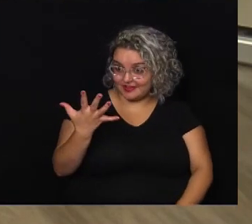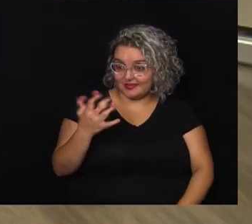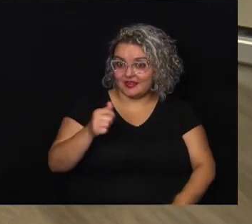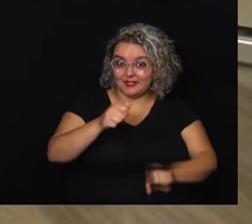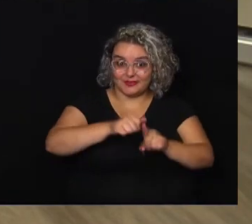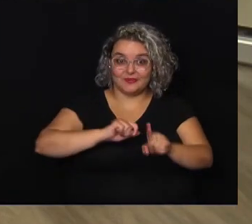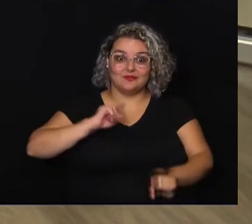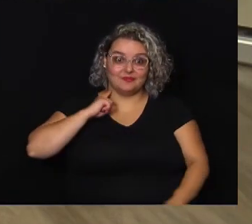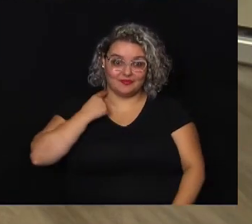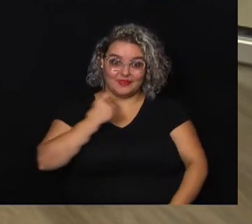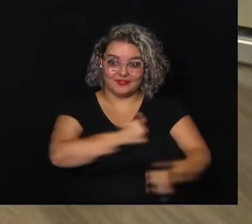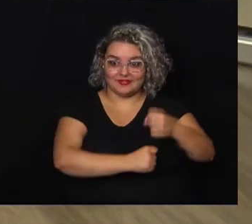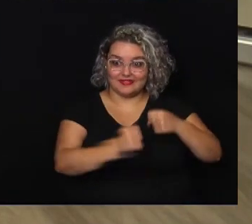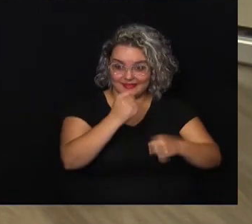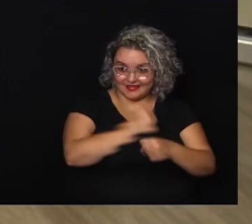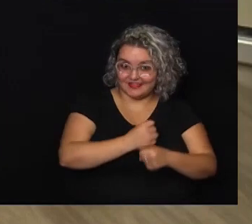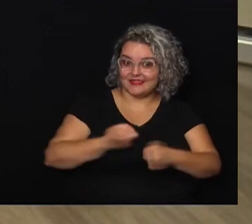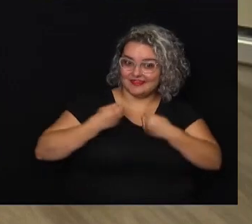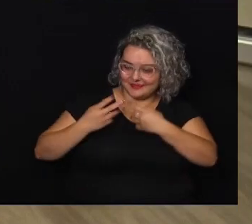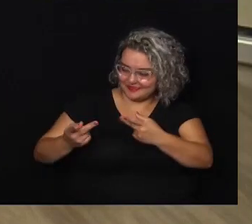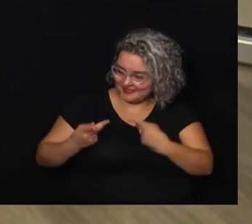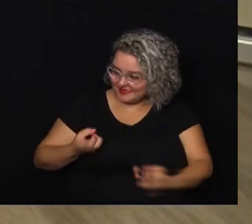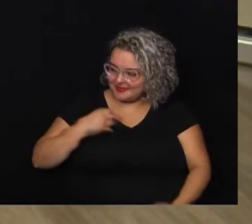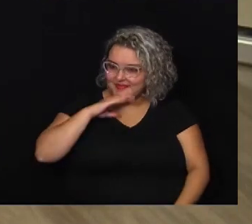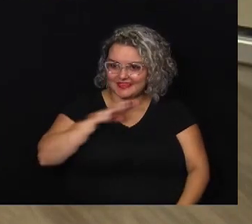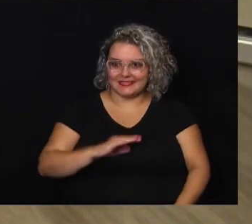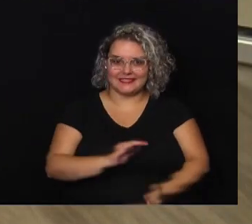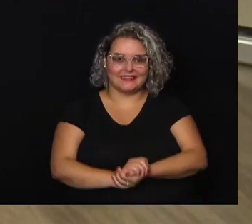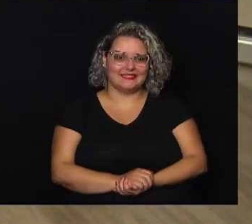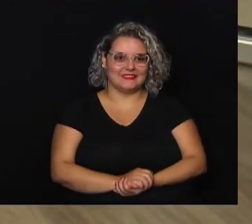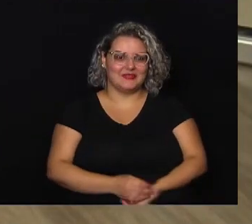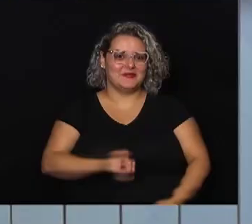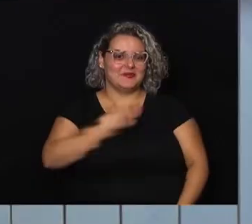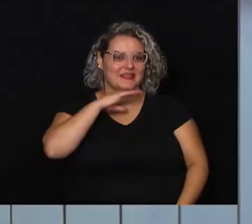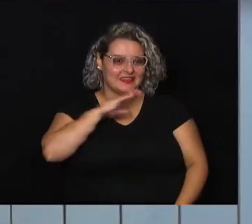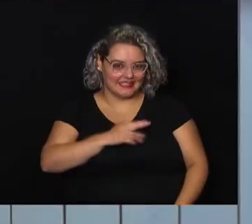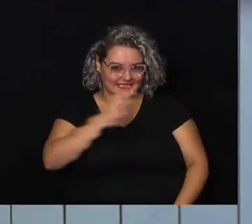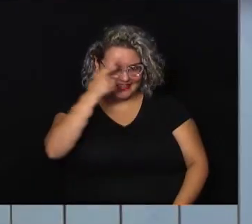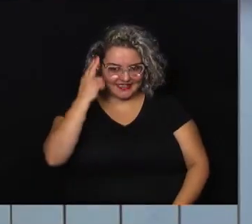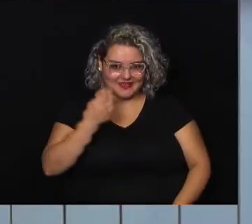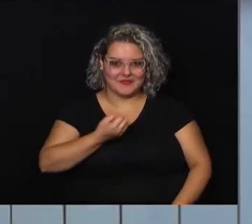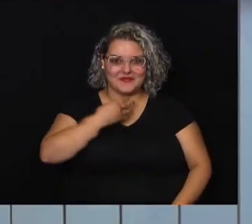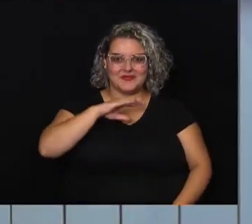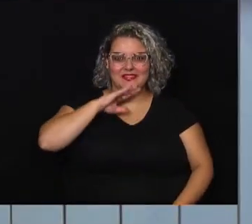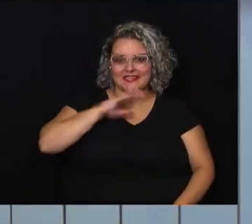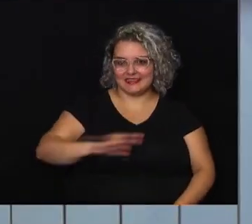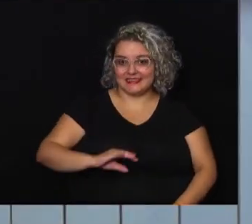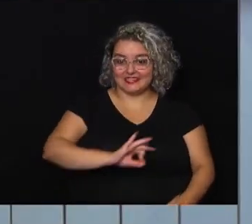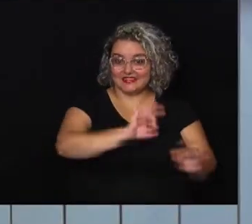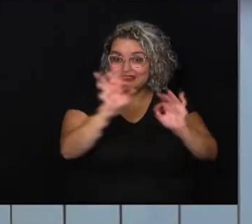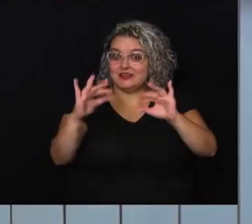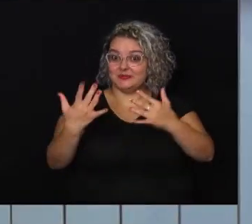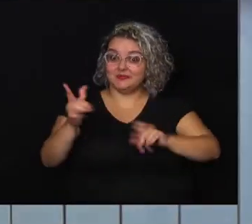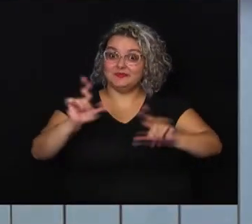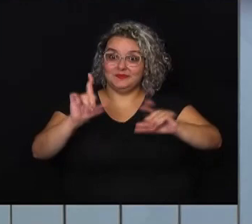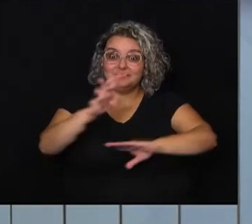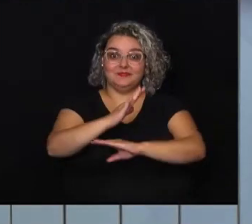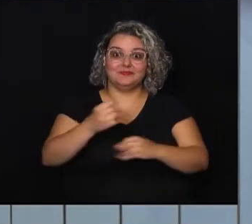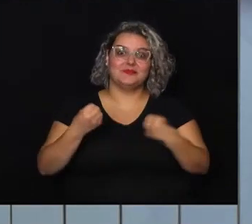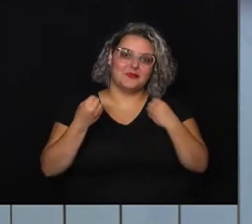do ano passado. É isso? Seja bem-vindo e boa tarde. Boa tarde, Gabriel. Boa tarde quem assiste a TV Câmara. Primeiro, como é